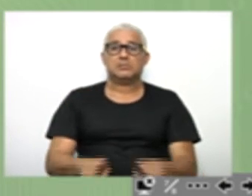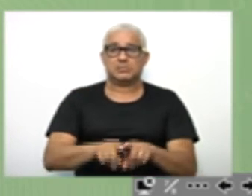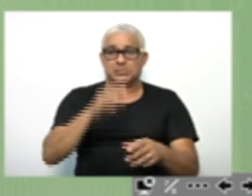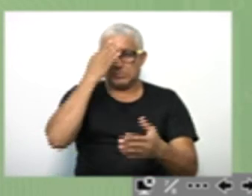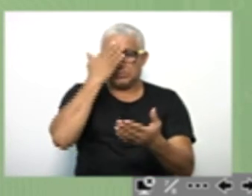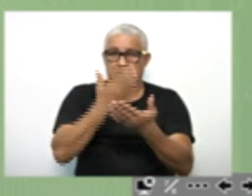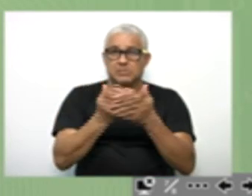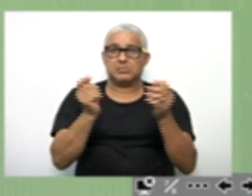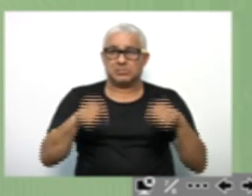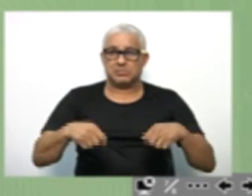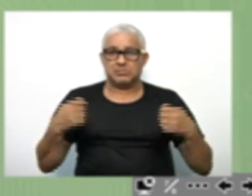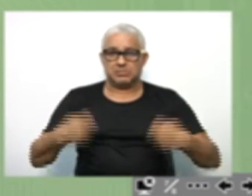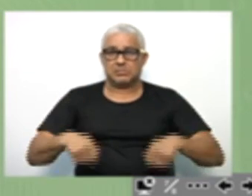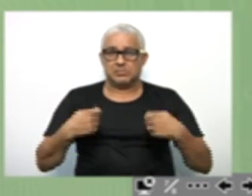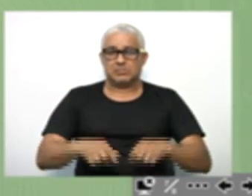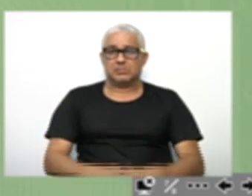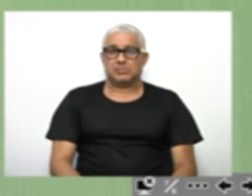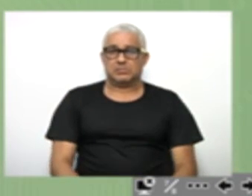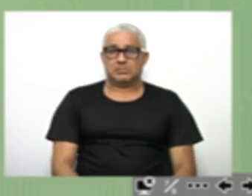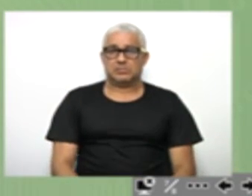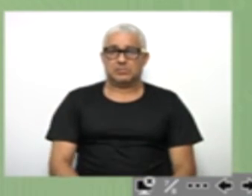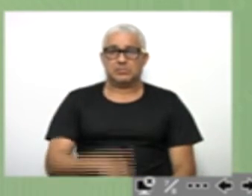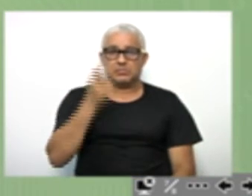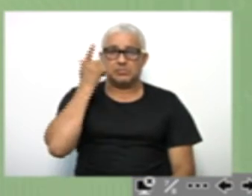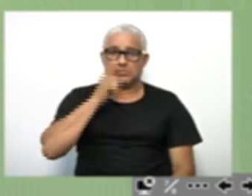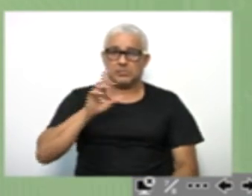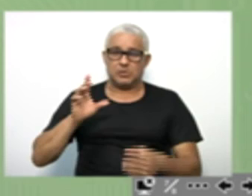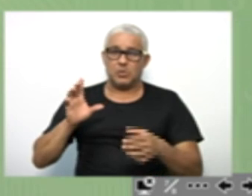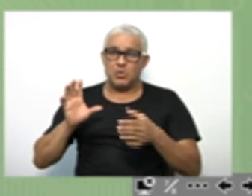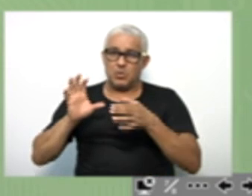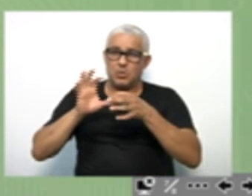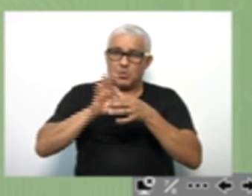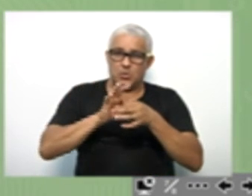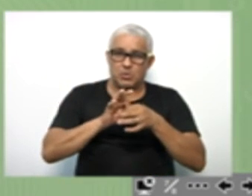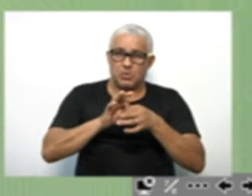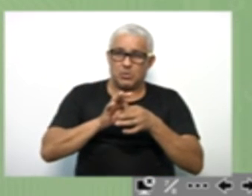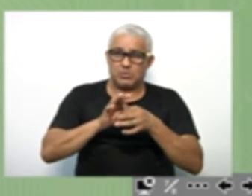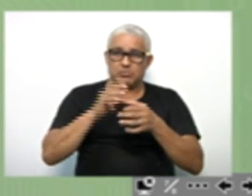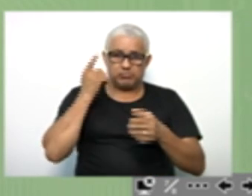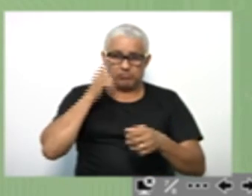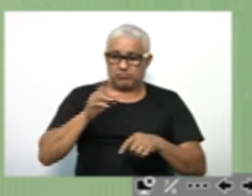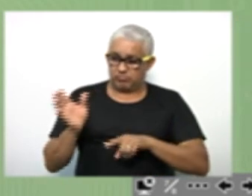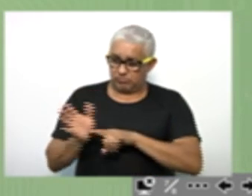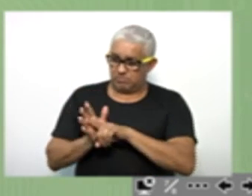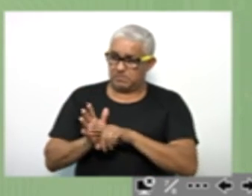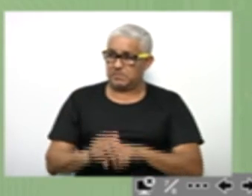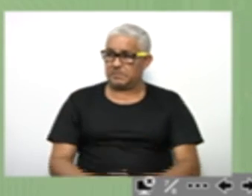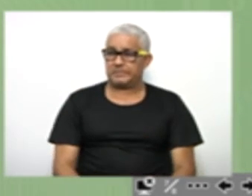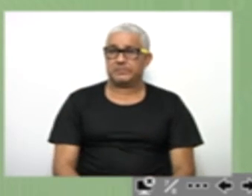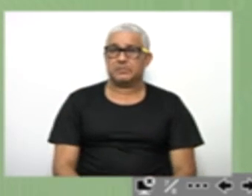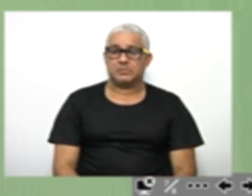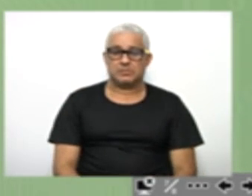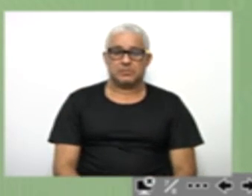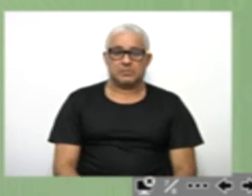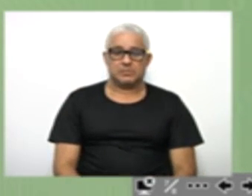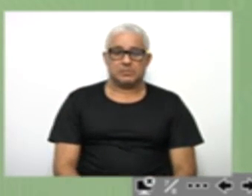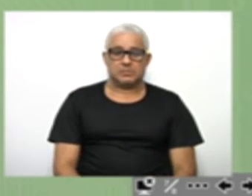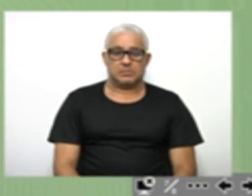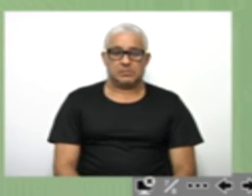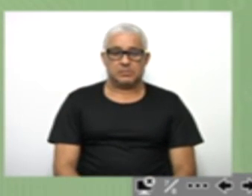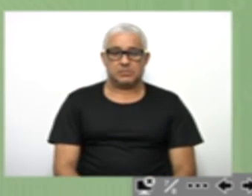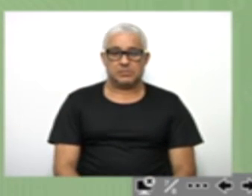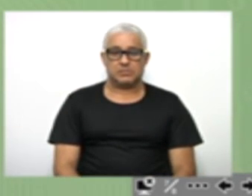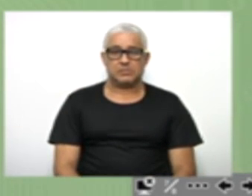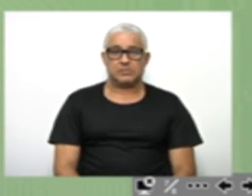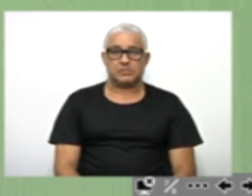bem necessário, se você conseguir contextualizar de novo, você consegue? Muito bem. Esse cenário,